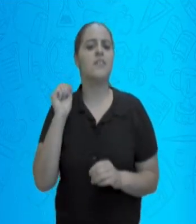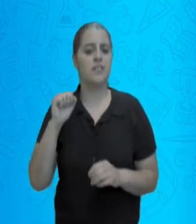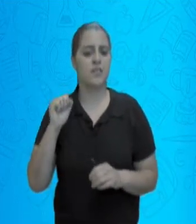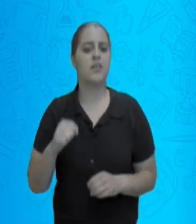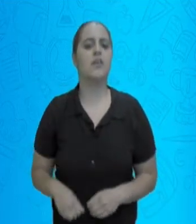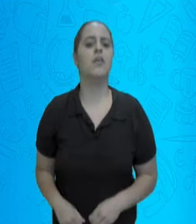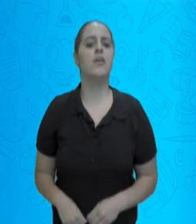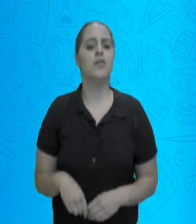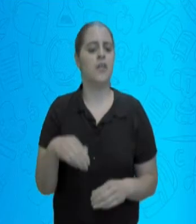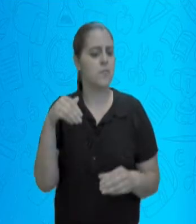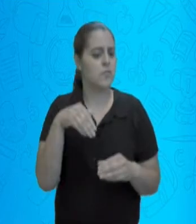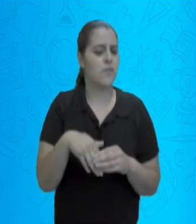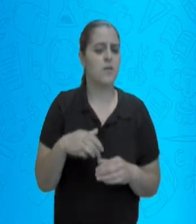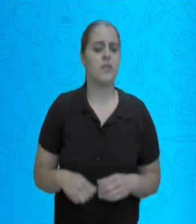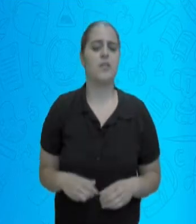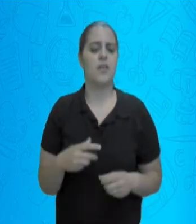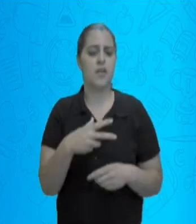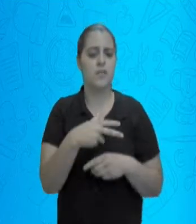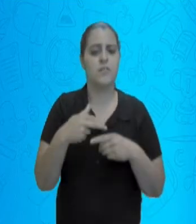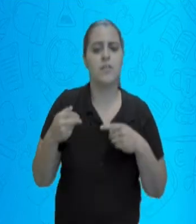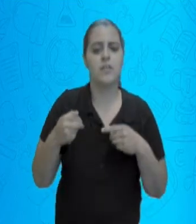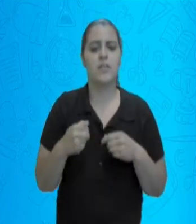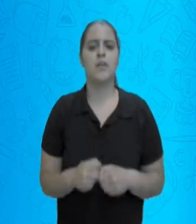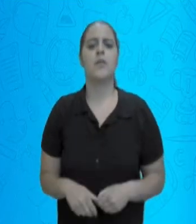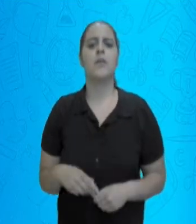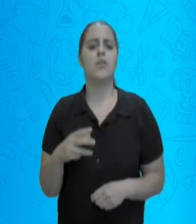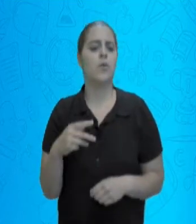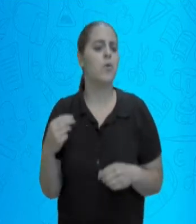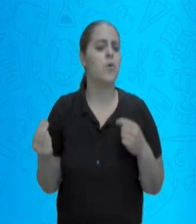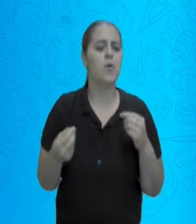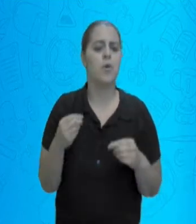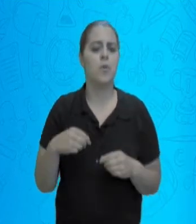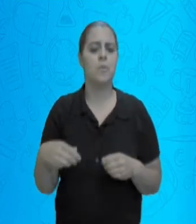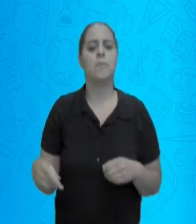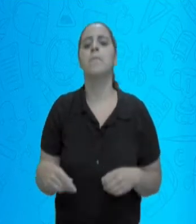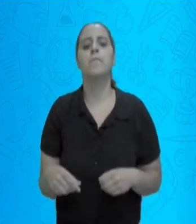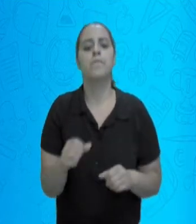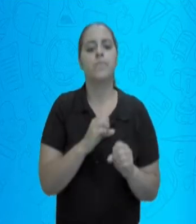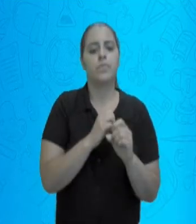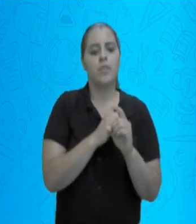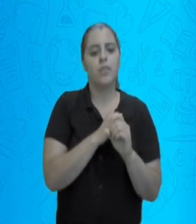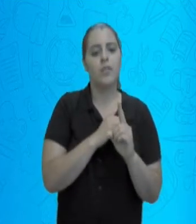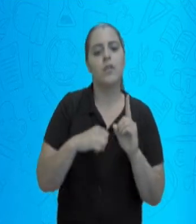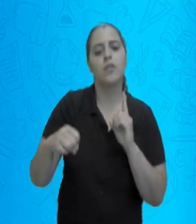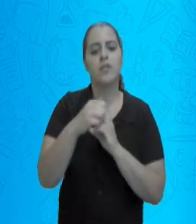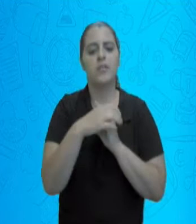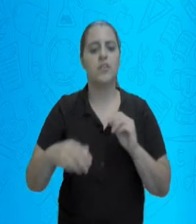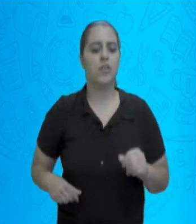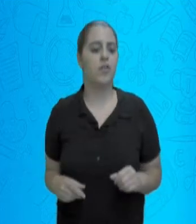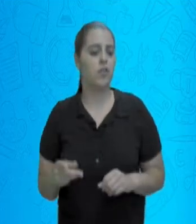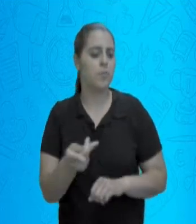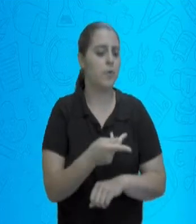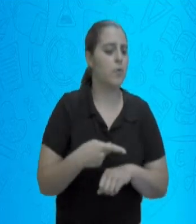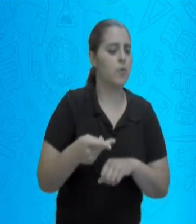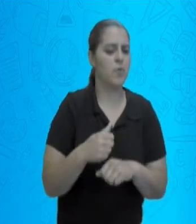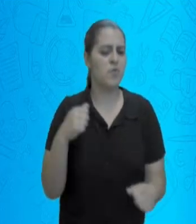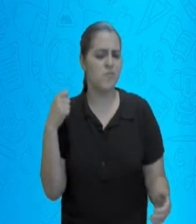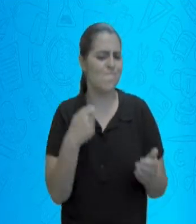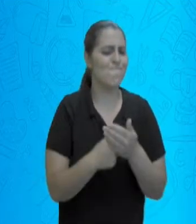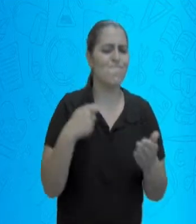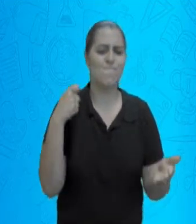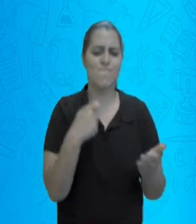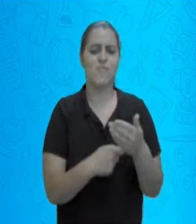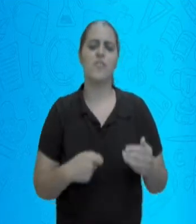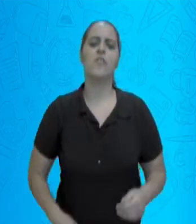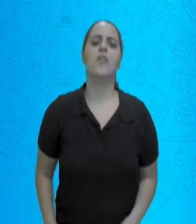dever. Nós conseguimos, a gente, enquanto sociedade, nós corremos atrás, a gente buscou, a gente lutou e